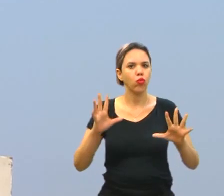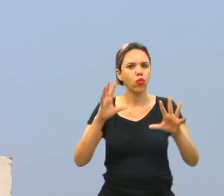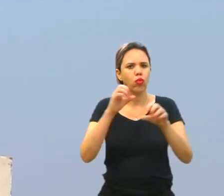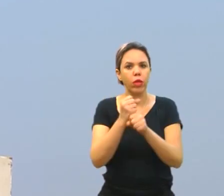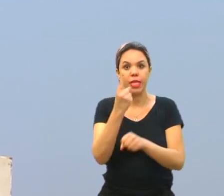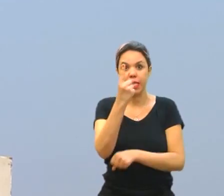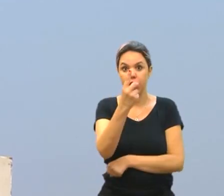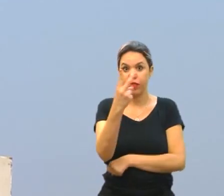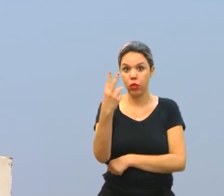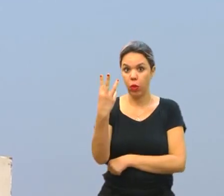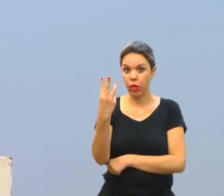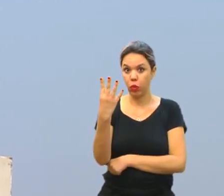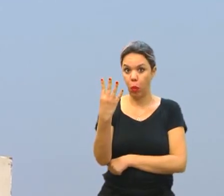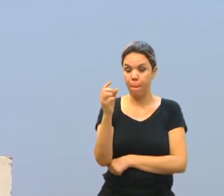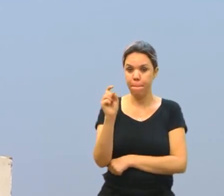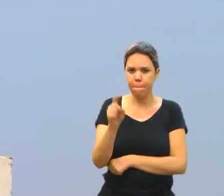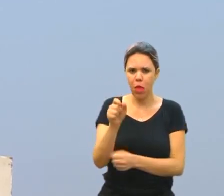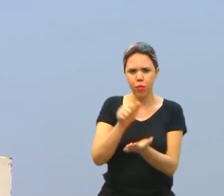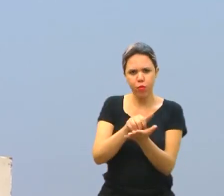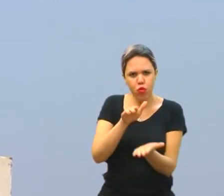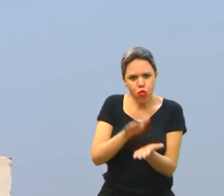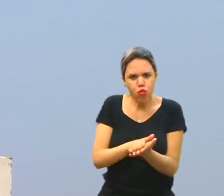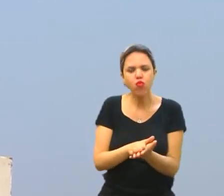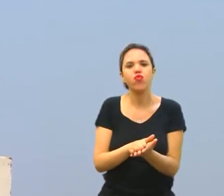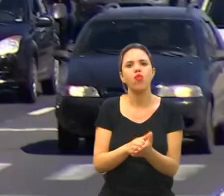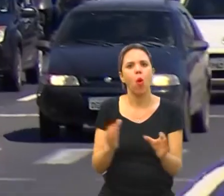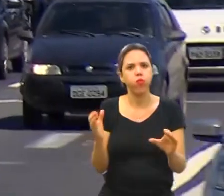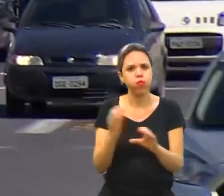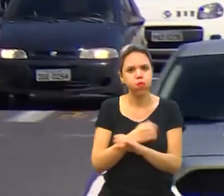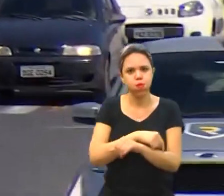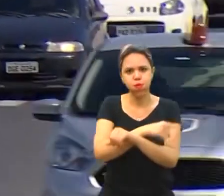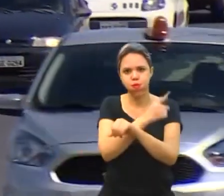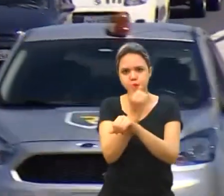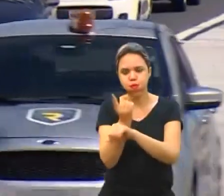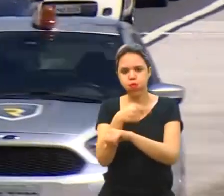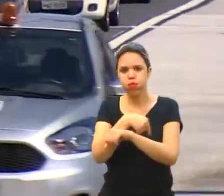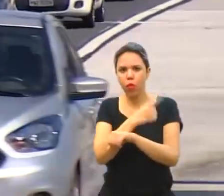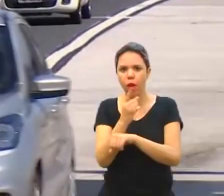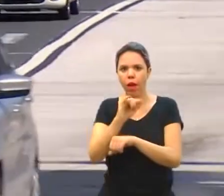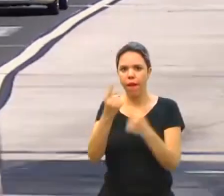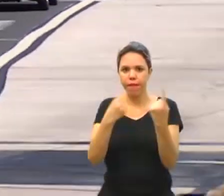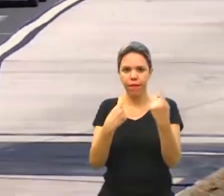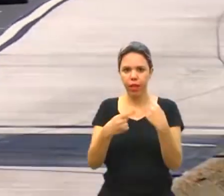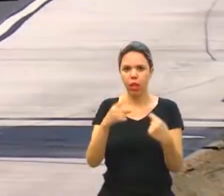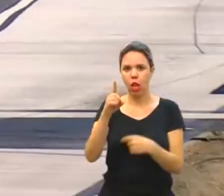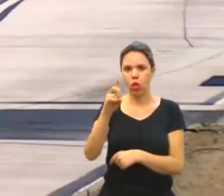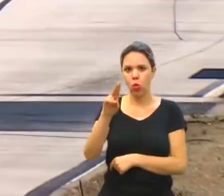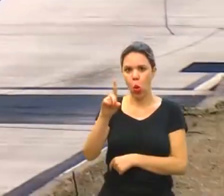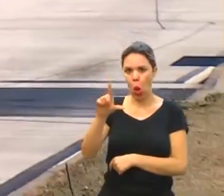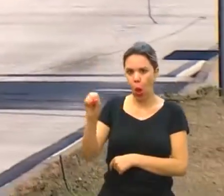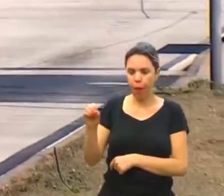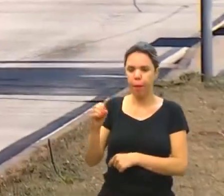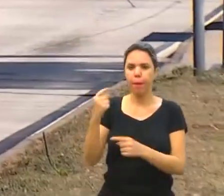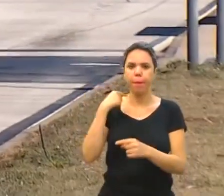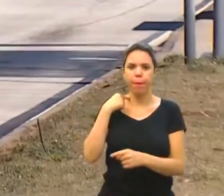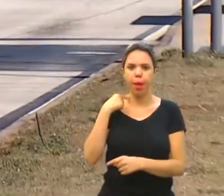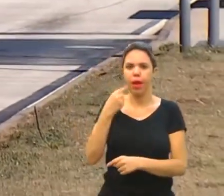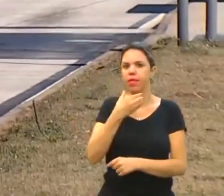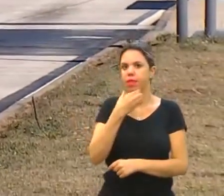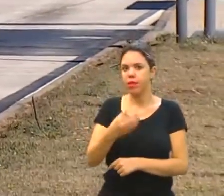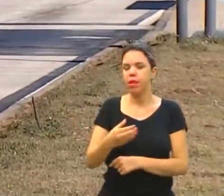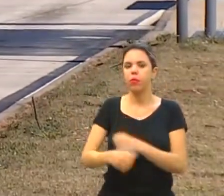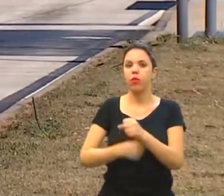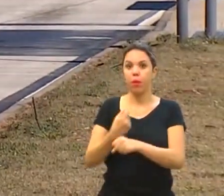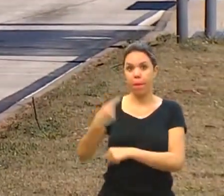Ao todo, 124.071 multas aplicadas por excesso de velocidade na Avenida John Boy Dunlop entre maio e dezembro